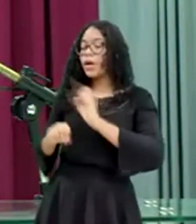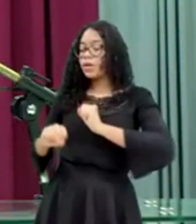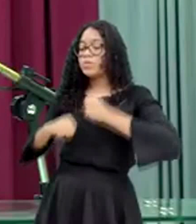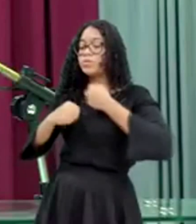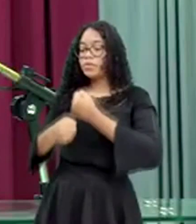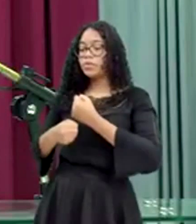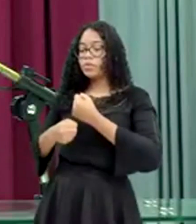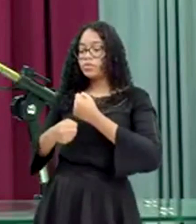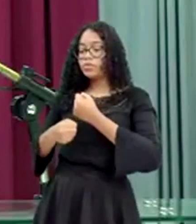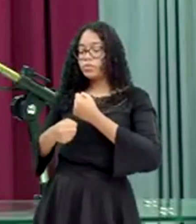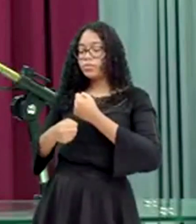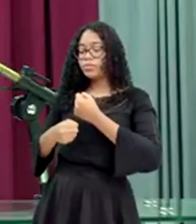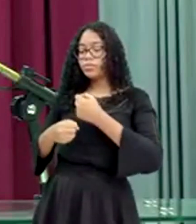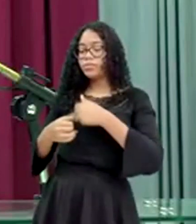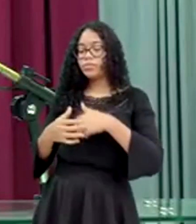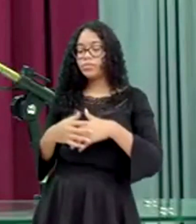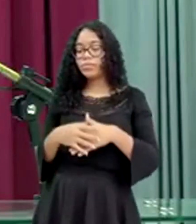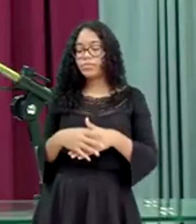este.